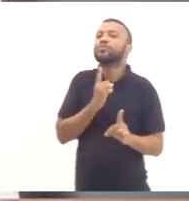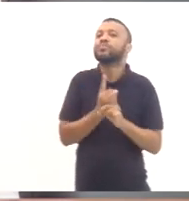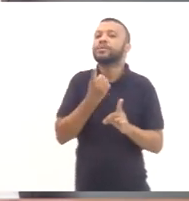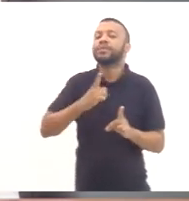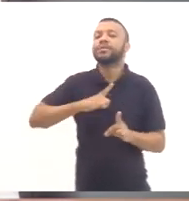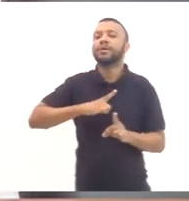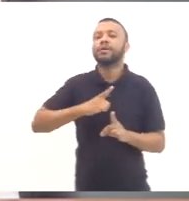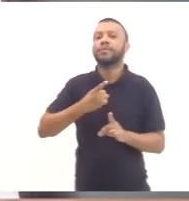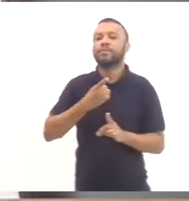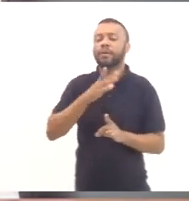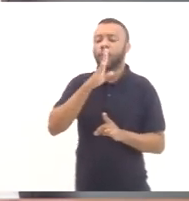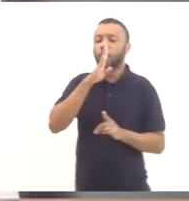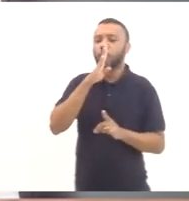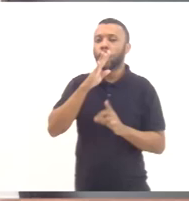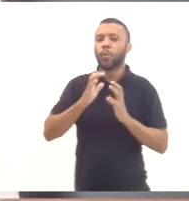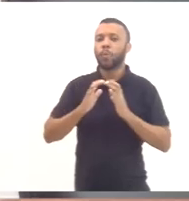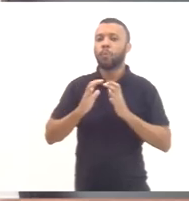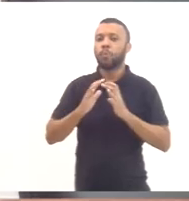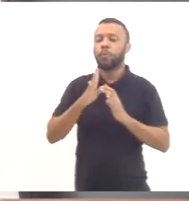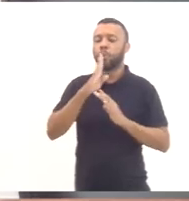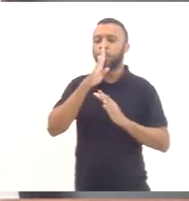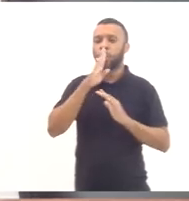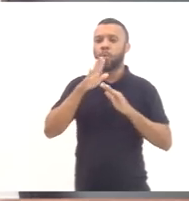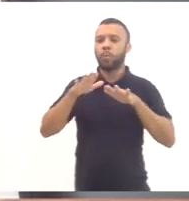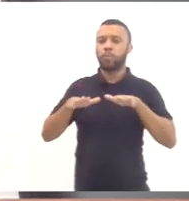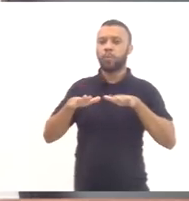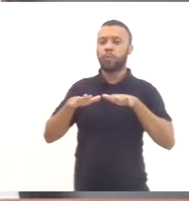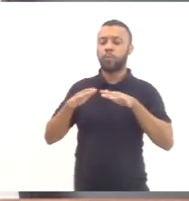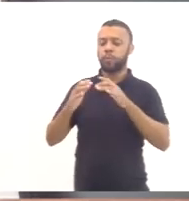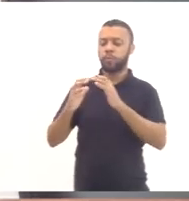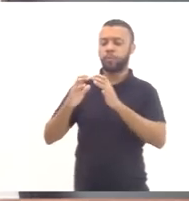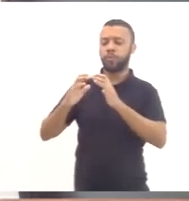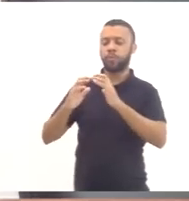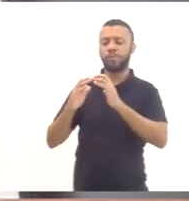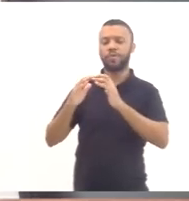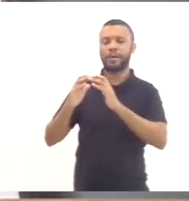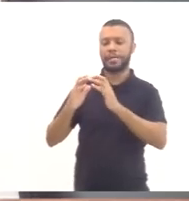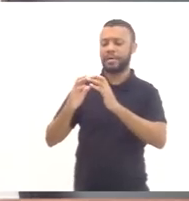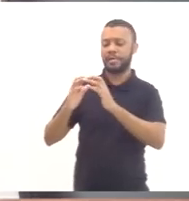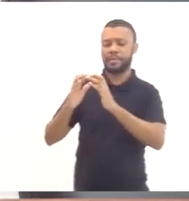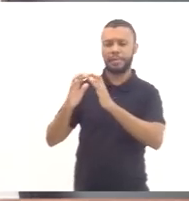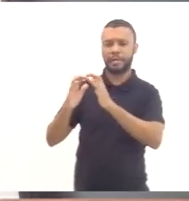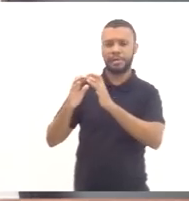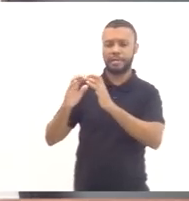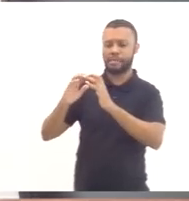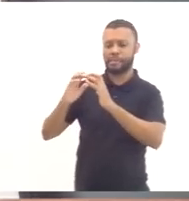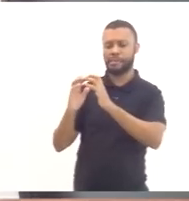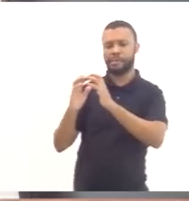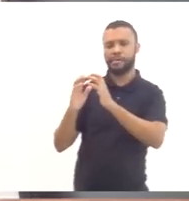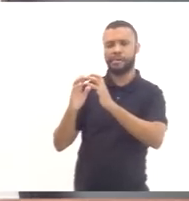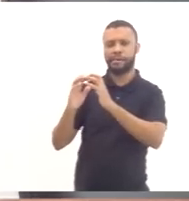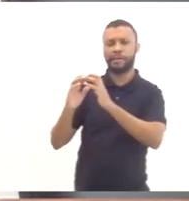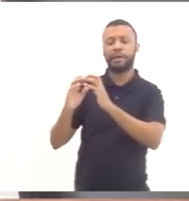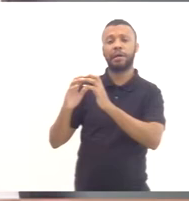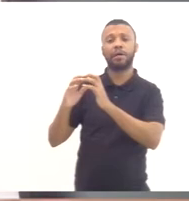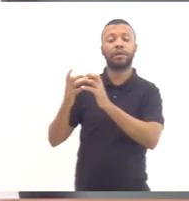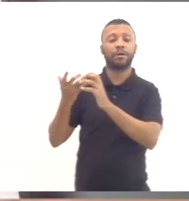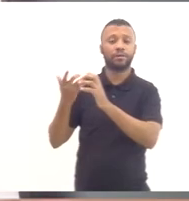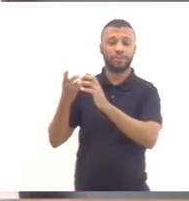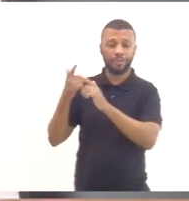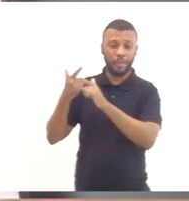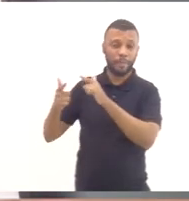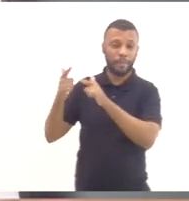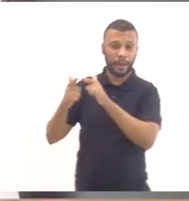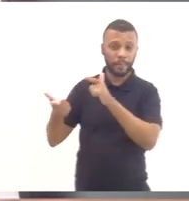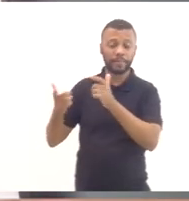tido uma parede cerebral que o deixou com uma lesão cerebral você Vera e com uma sequela de me conhecer eu faria